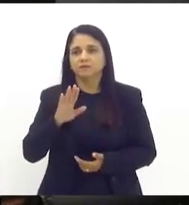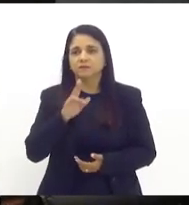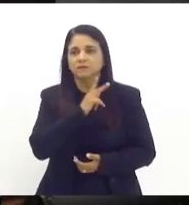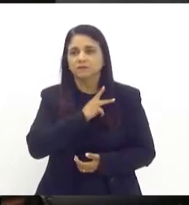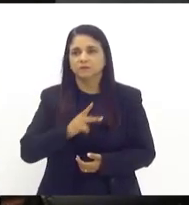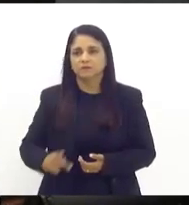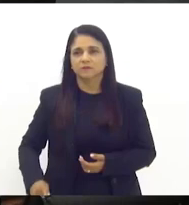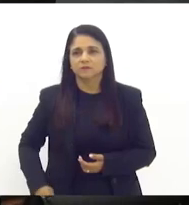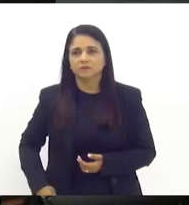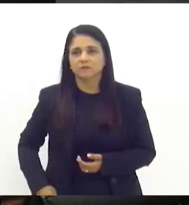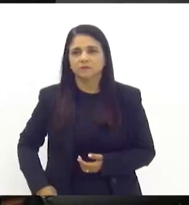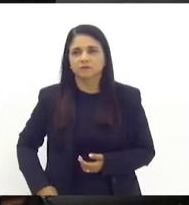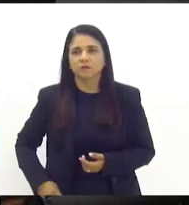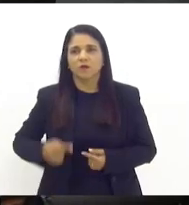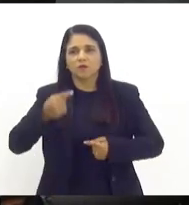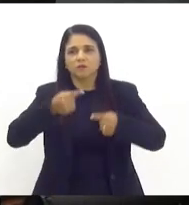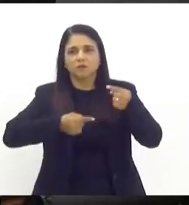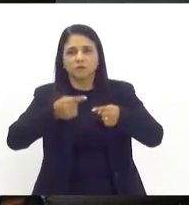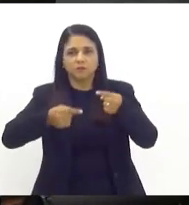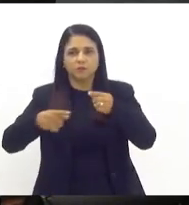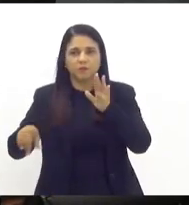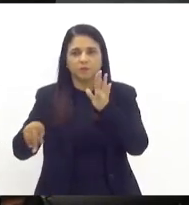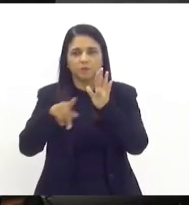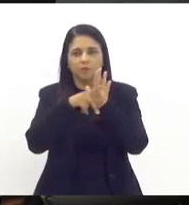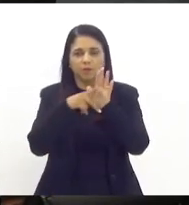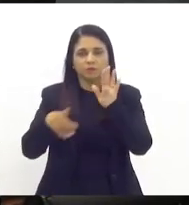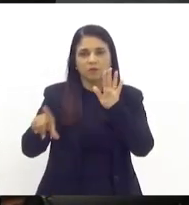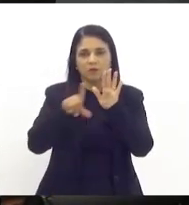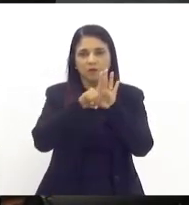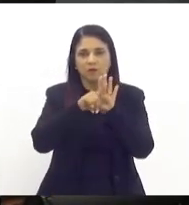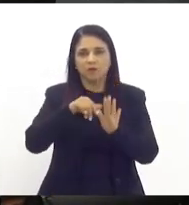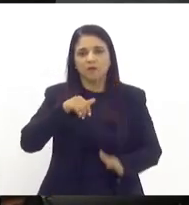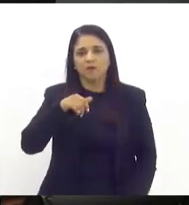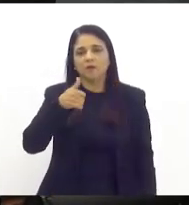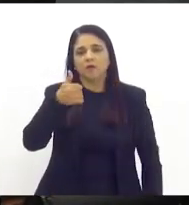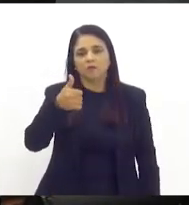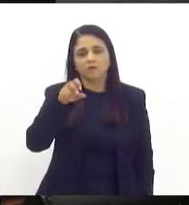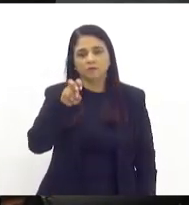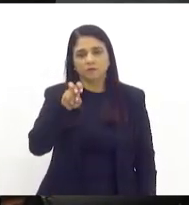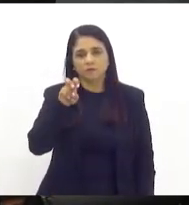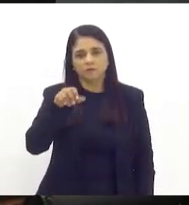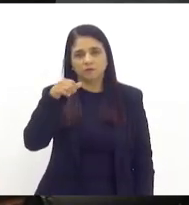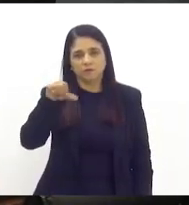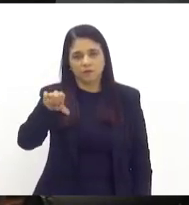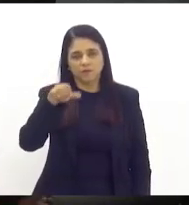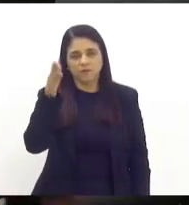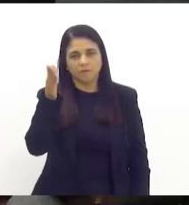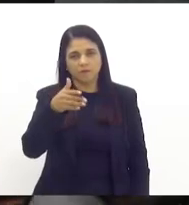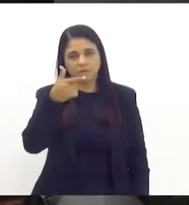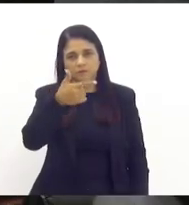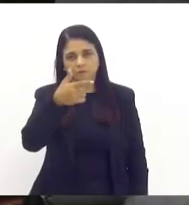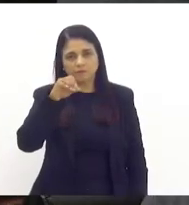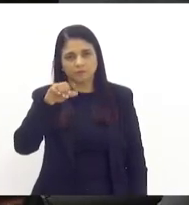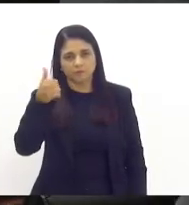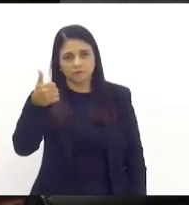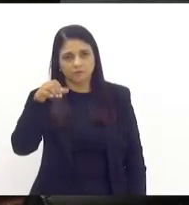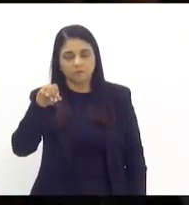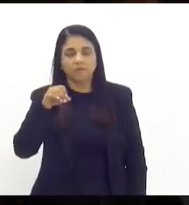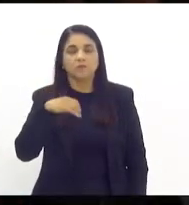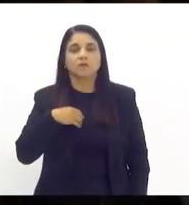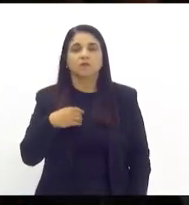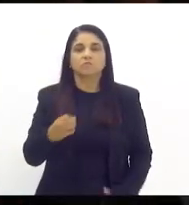para debater o projeto de lei número 1559/2019 de autoria do deputado Rodrigo